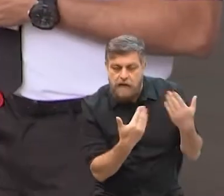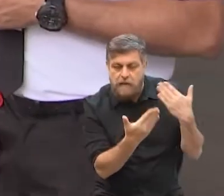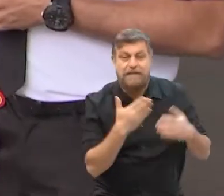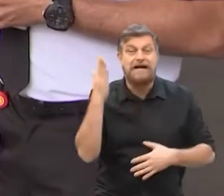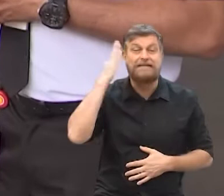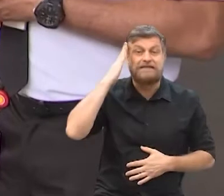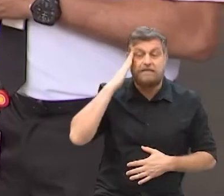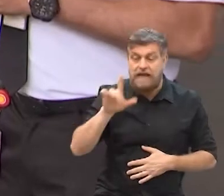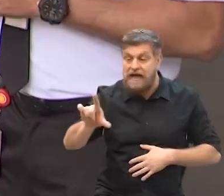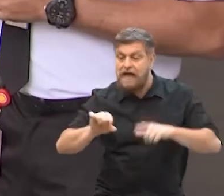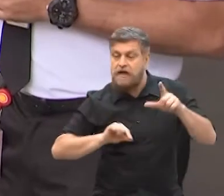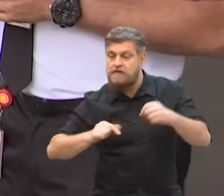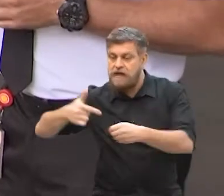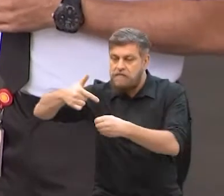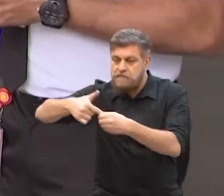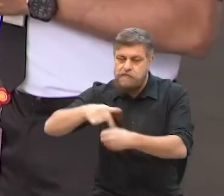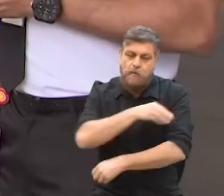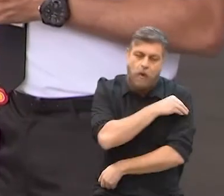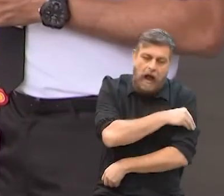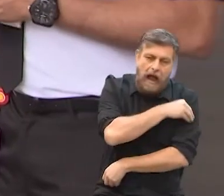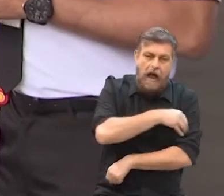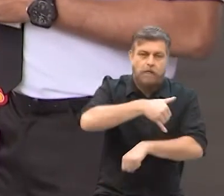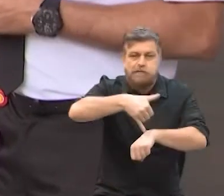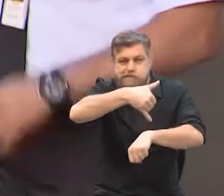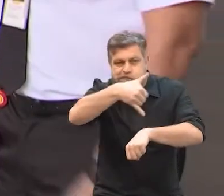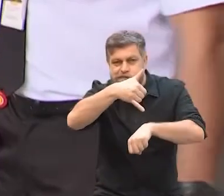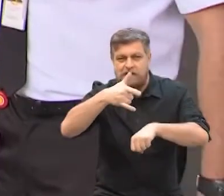combustível, entendeu? Então tem que passar por um processo